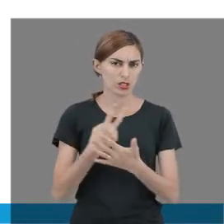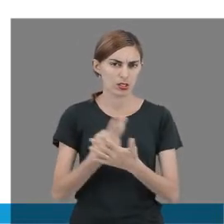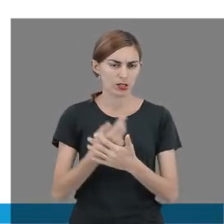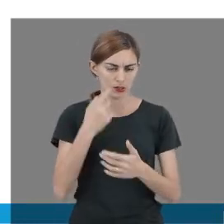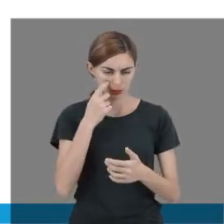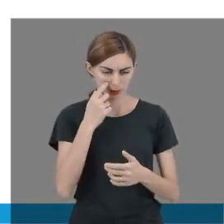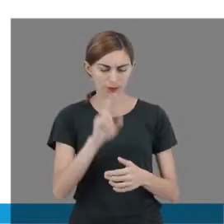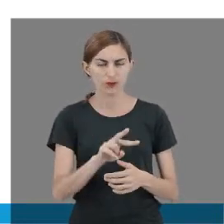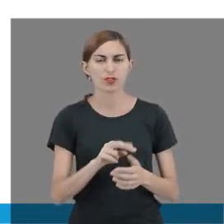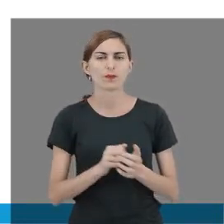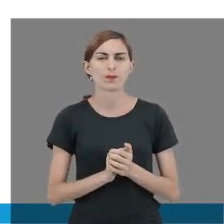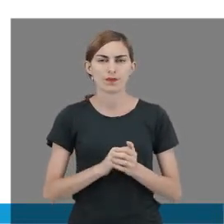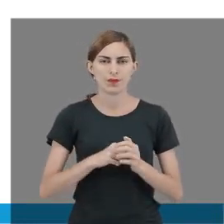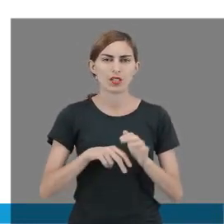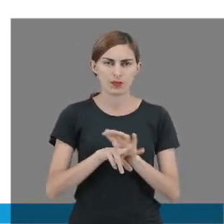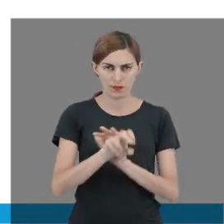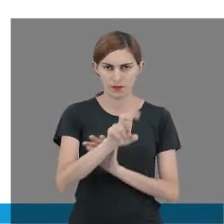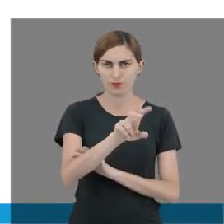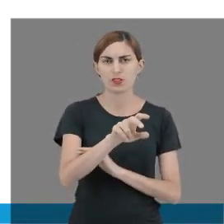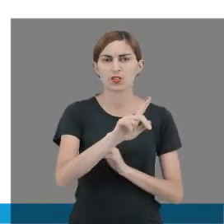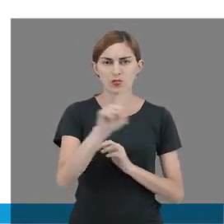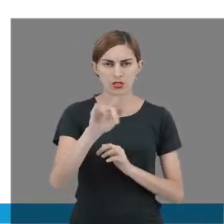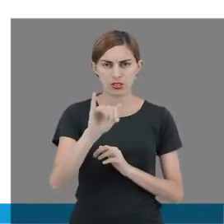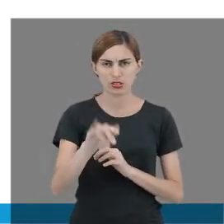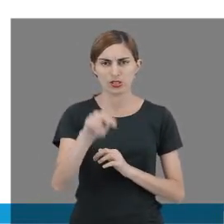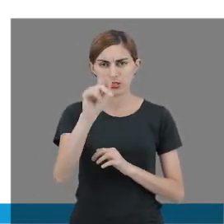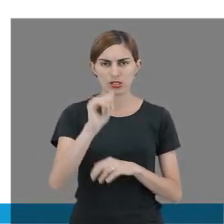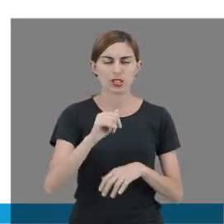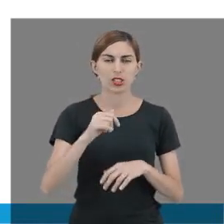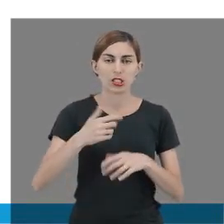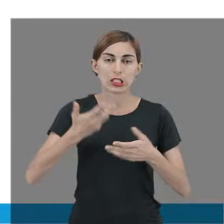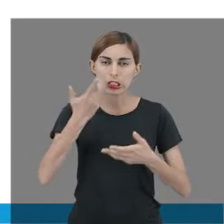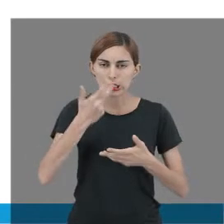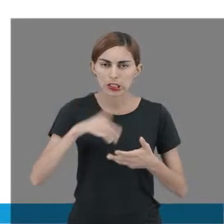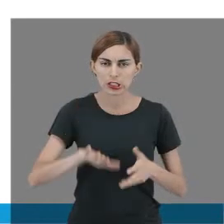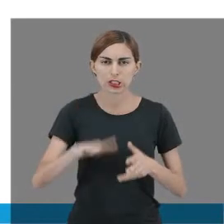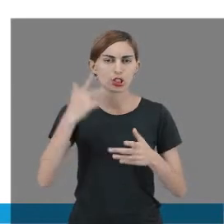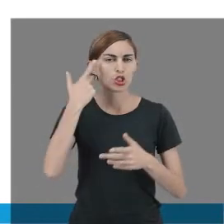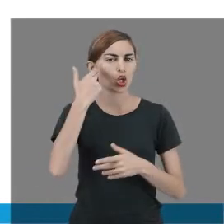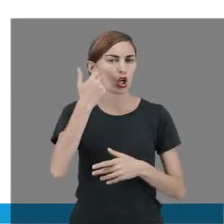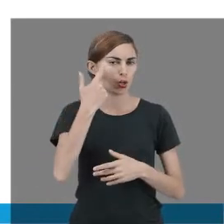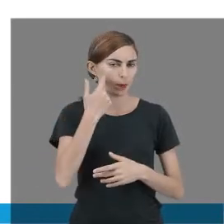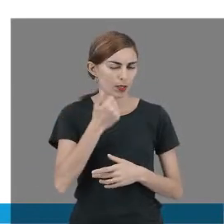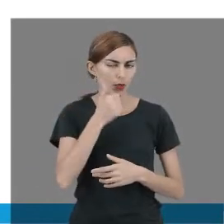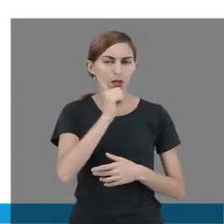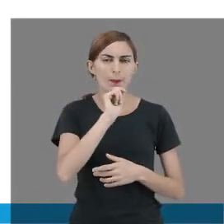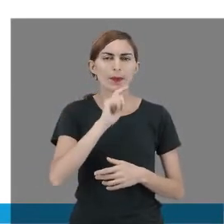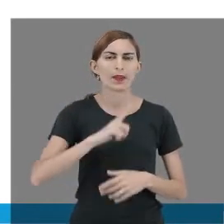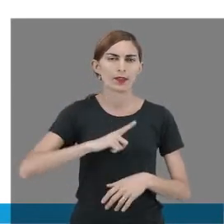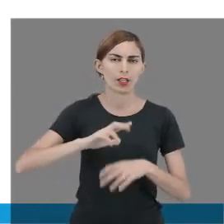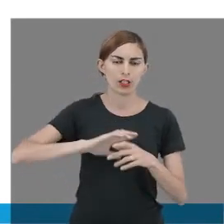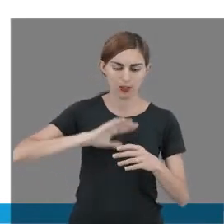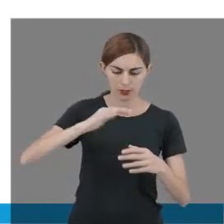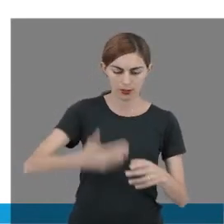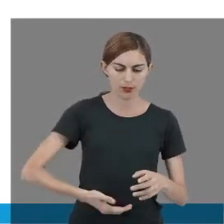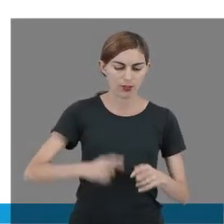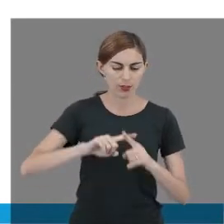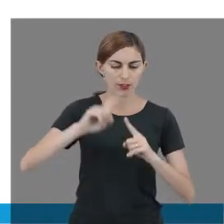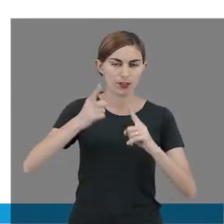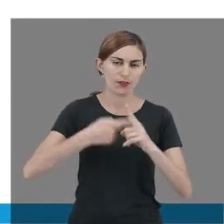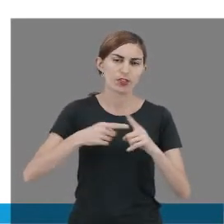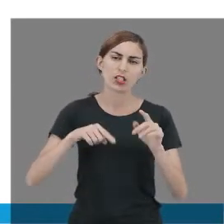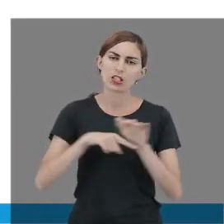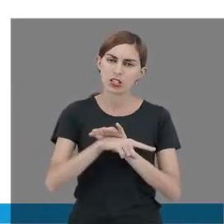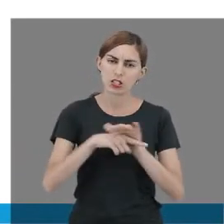né? Mas a síndrome congênita de Zika vírus vai de crianças normais, que a mãe tem Zika na gravidez, quando faz o exame na criança,